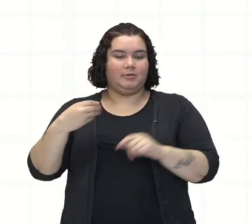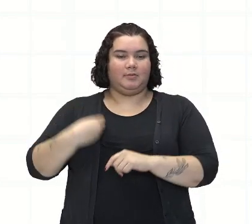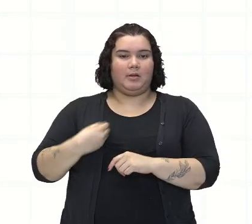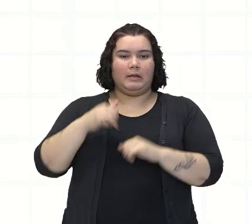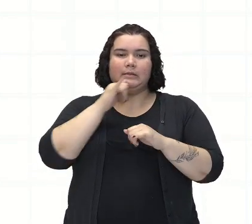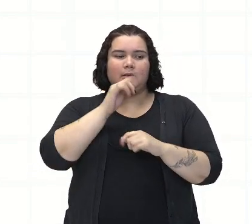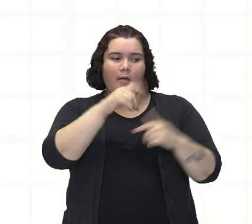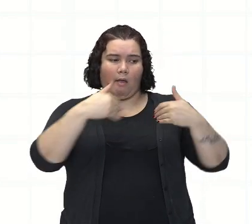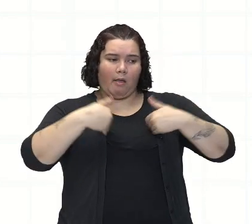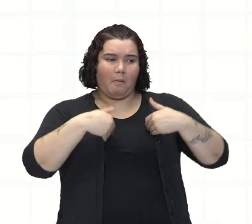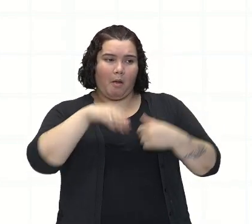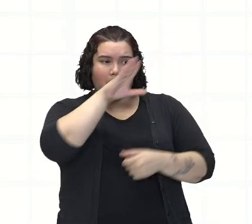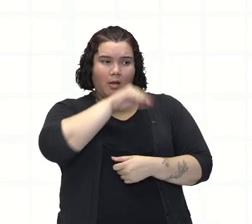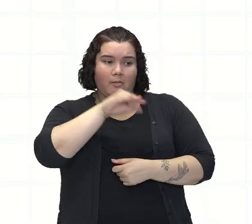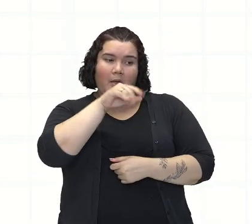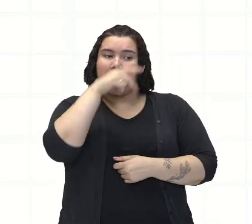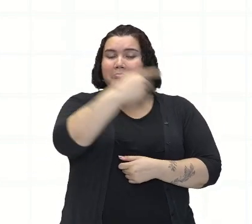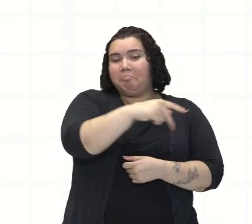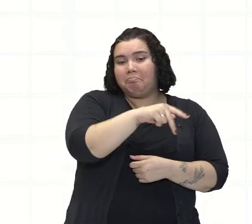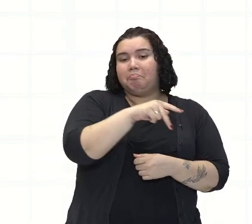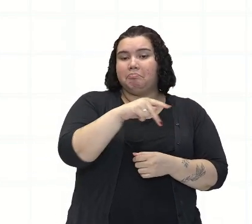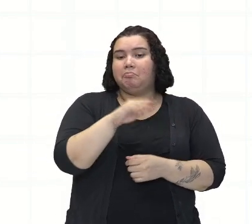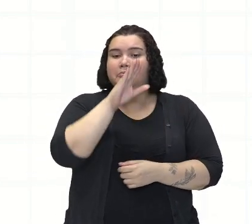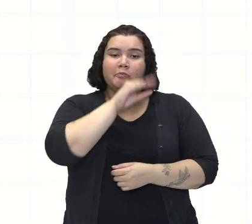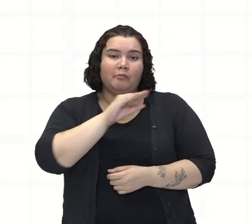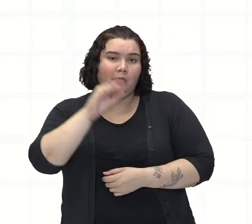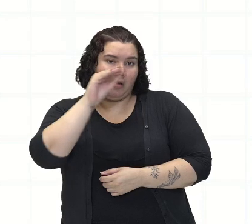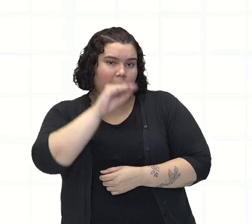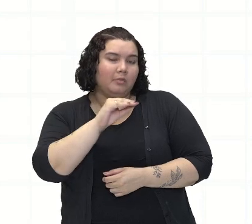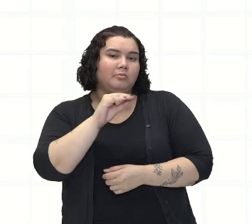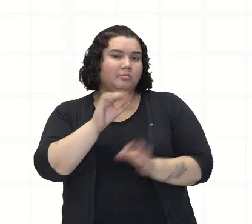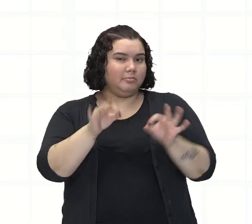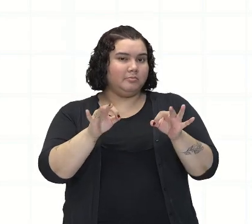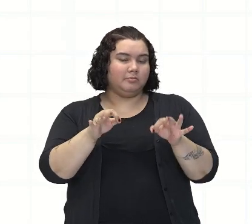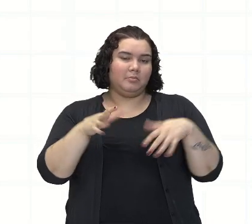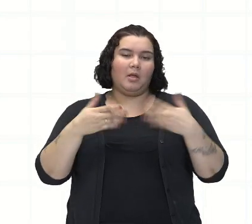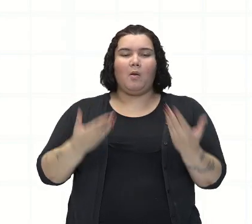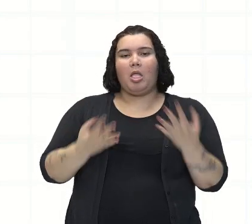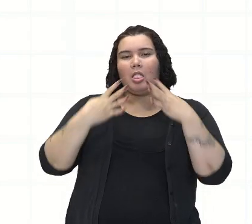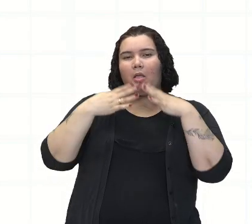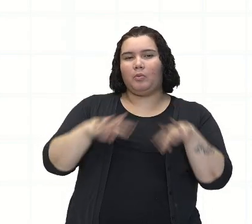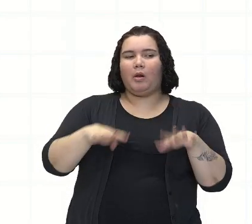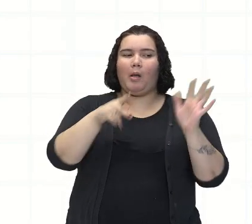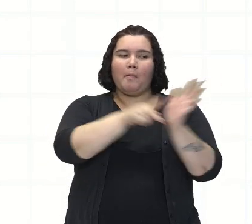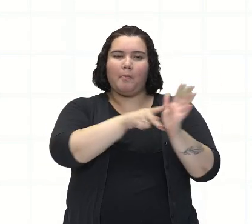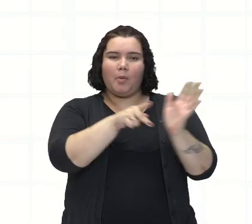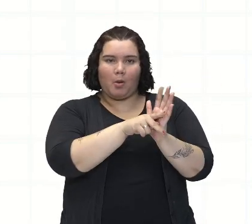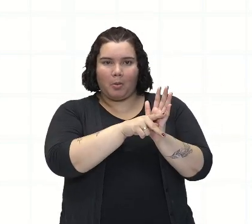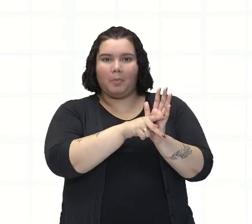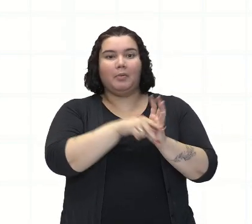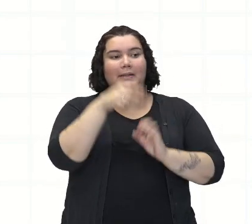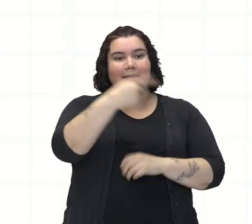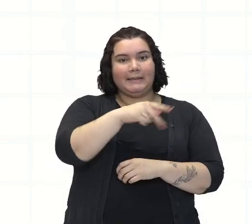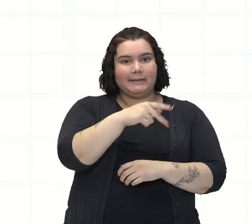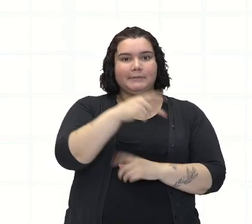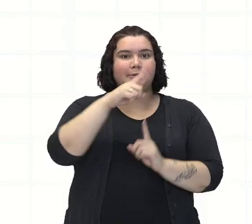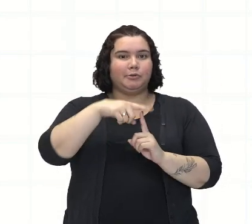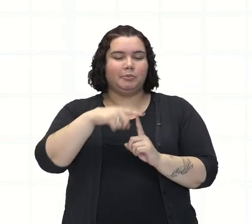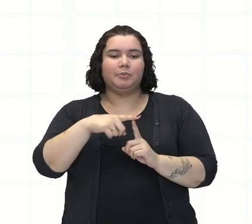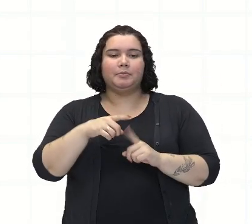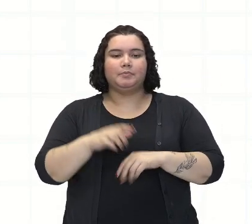fala, é porque naquela realidade ele fala e ninguém acha aquilo estranho, certo? E esses elementos sobrenaturais ajudam nessas